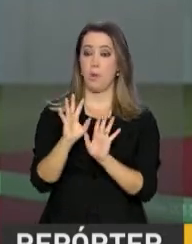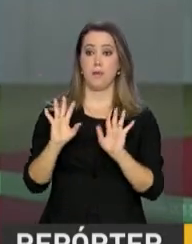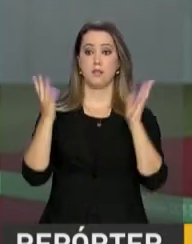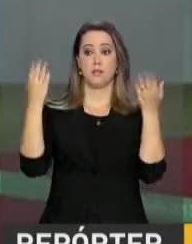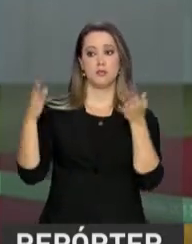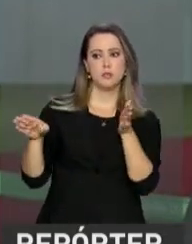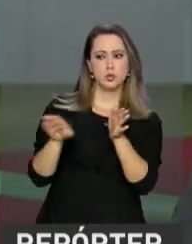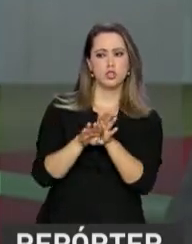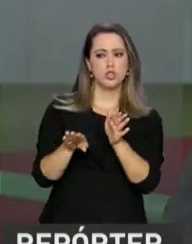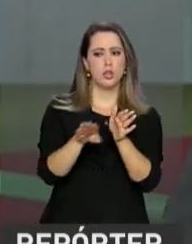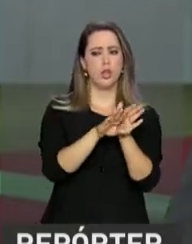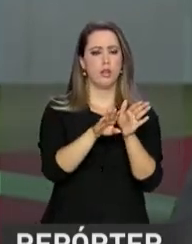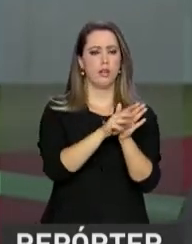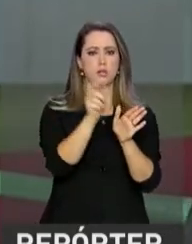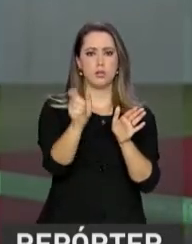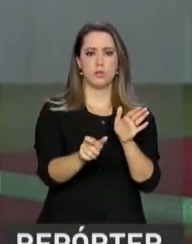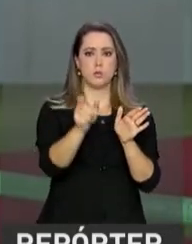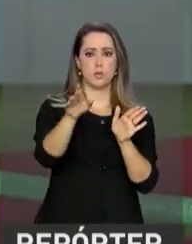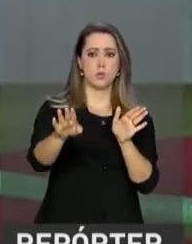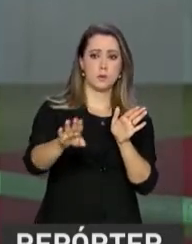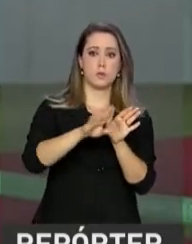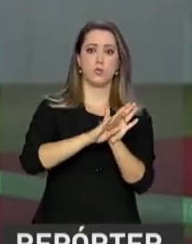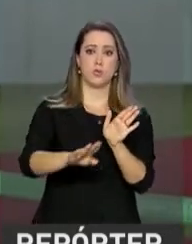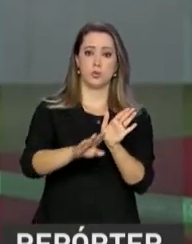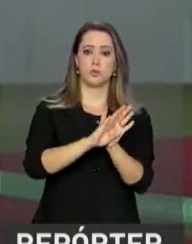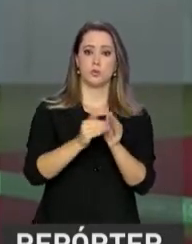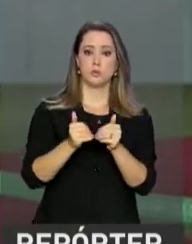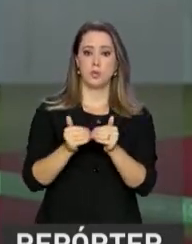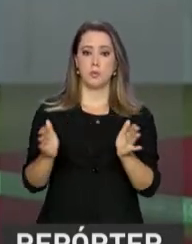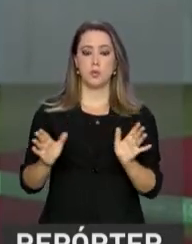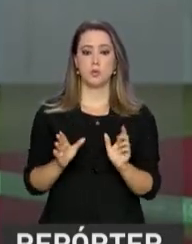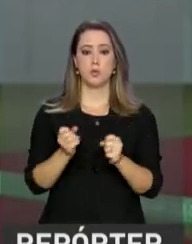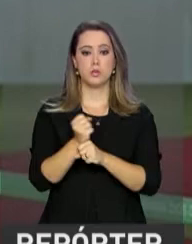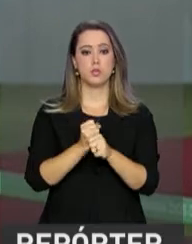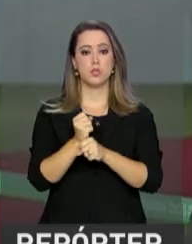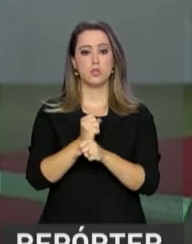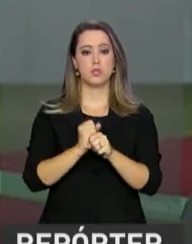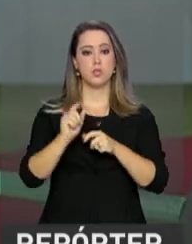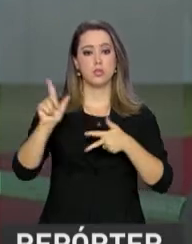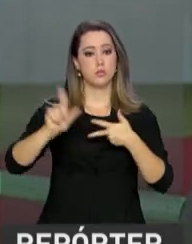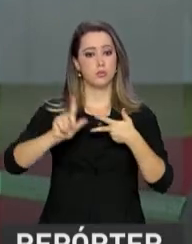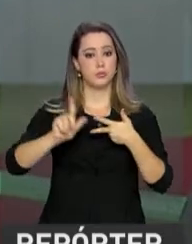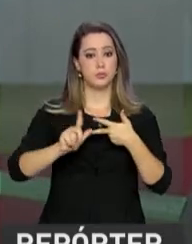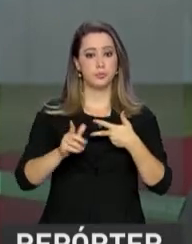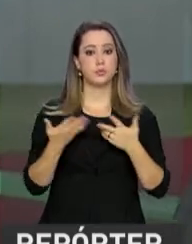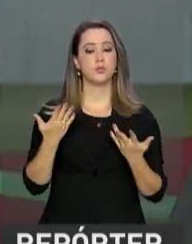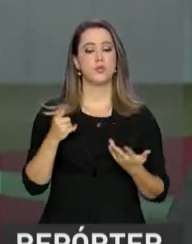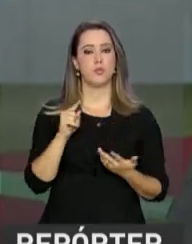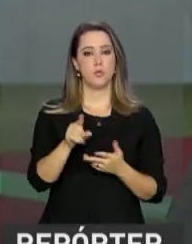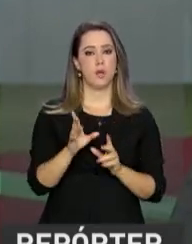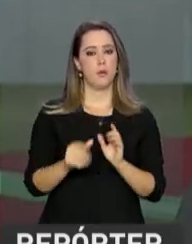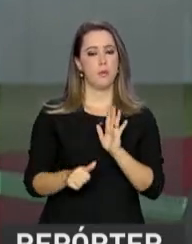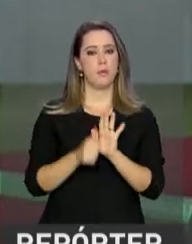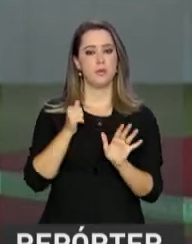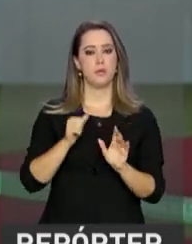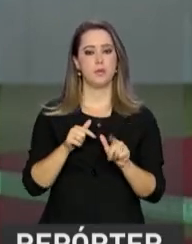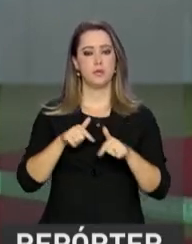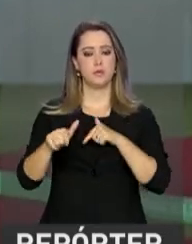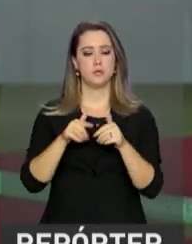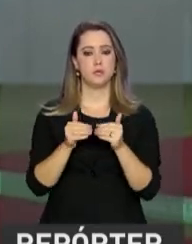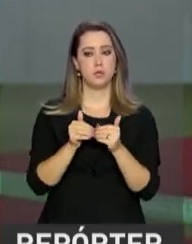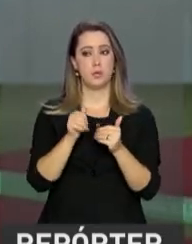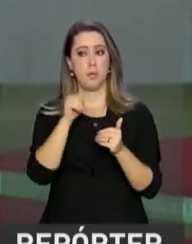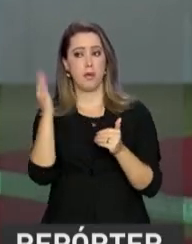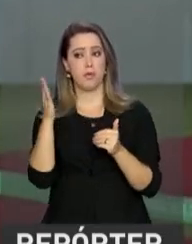de algumas autoridades que participam da abertura desse ano legislativo o primeiro vai acontecer um ato na área externa aqui do congresso